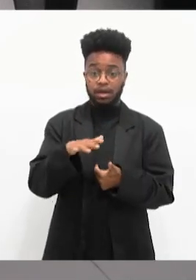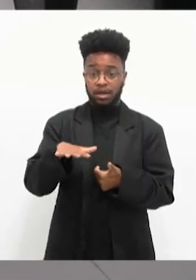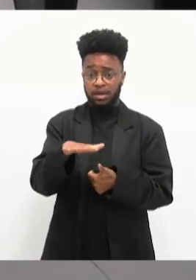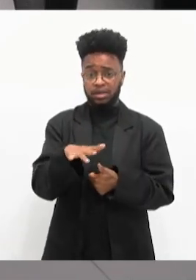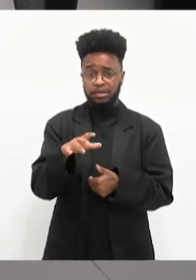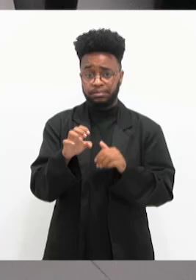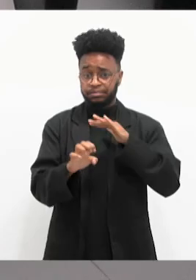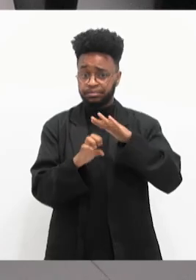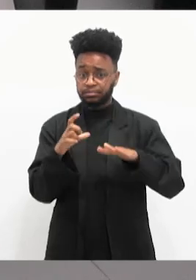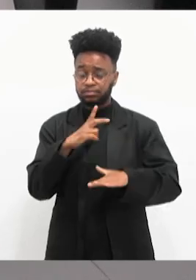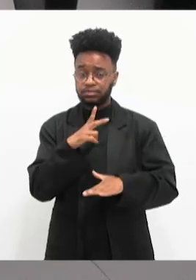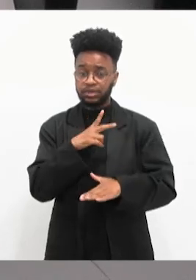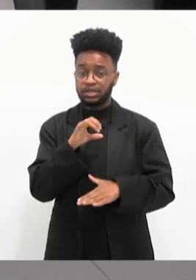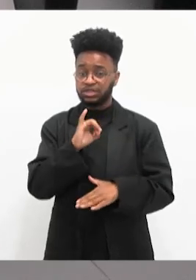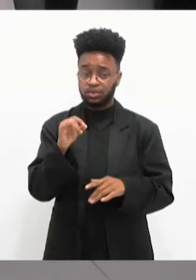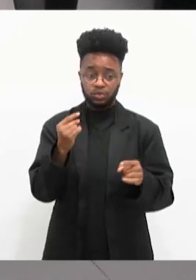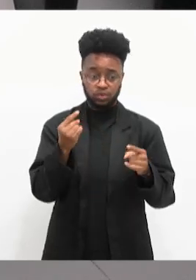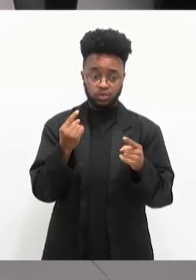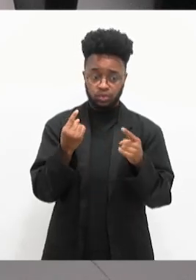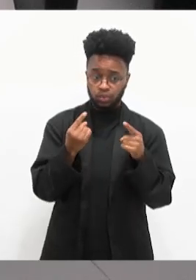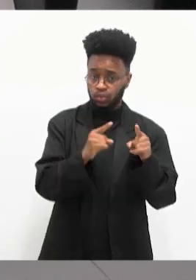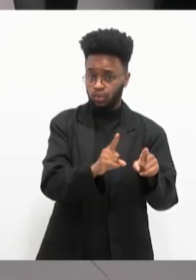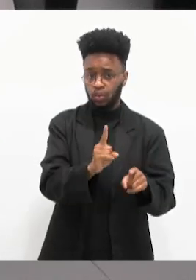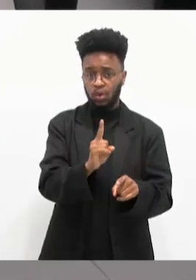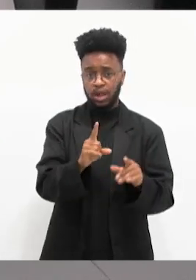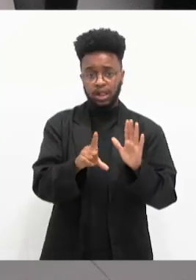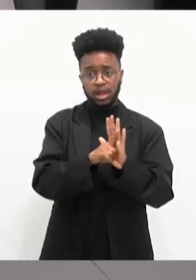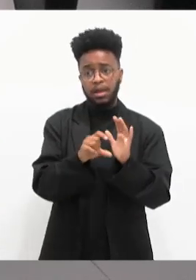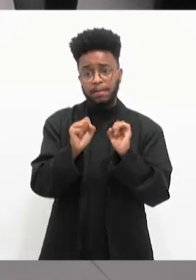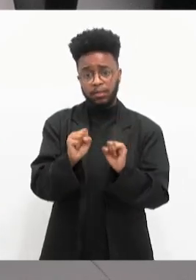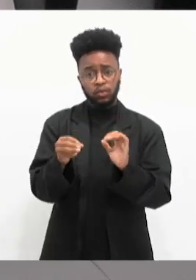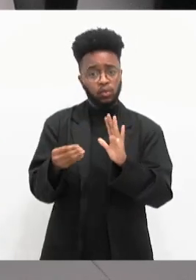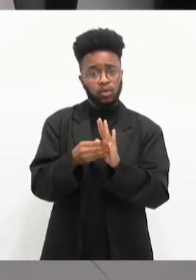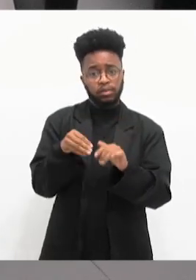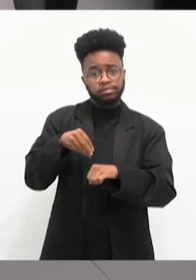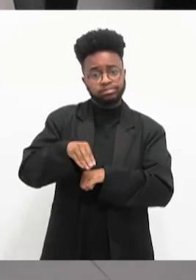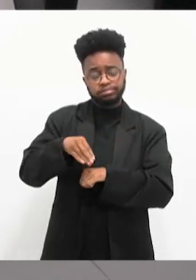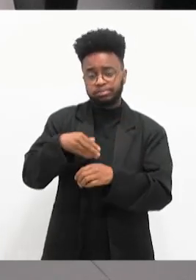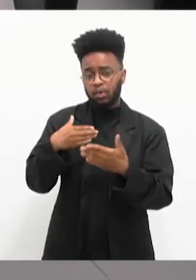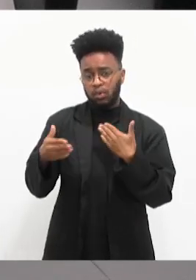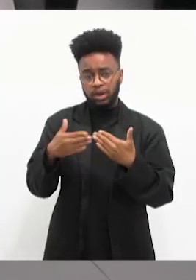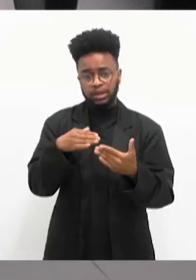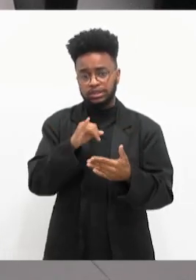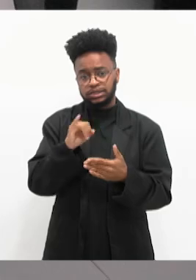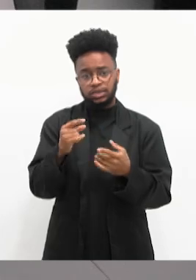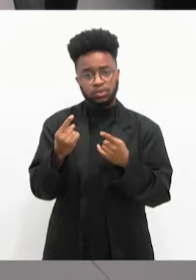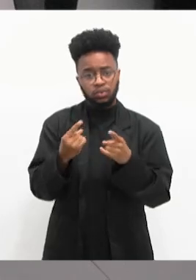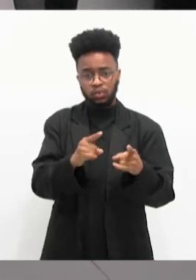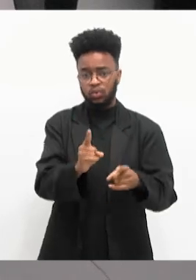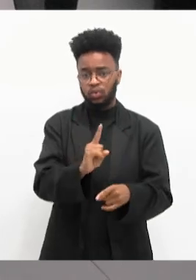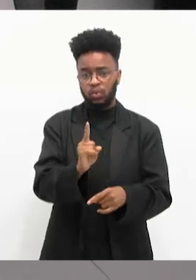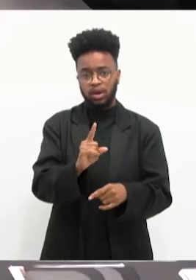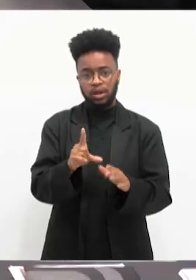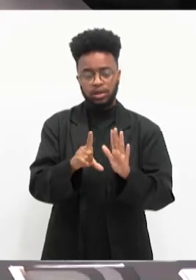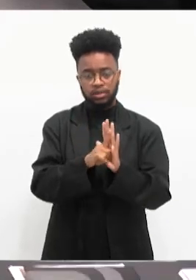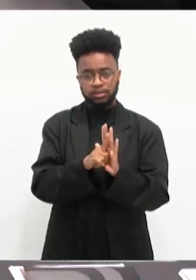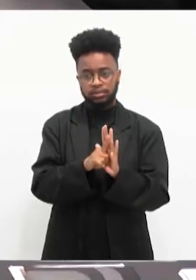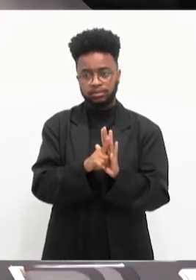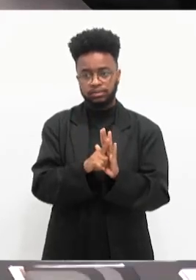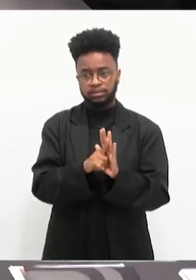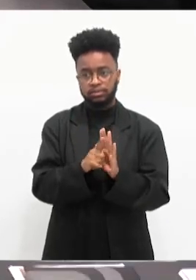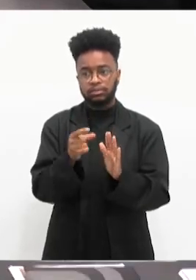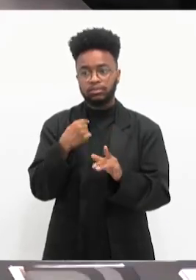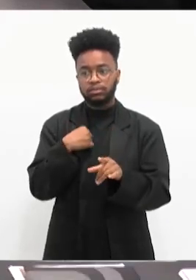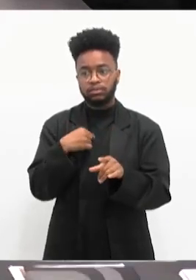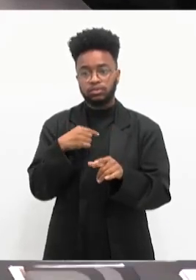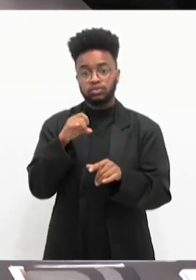que não contraria a lei, pode colocar mensagem que bem entender, desde que não seja contrário à lei. Eu também me filio... E aí eu só vou mudar o